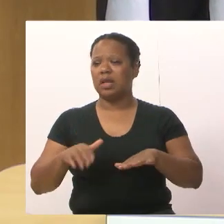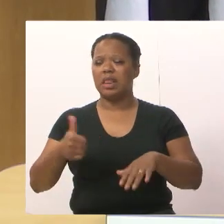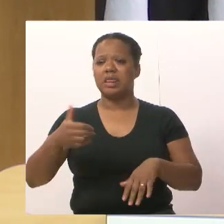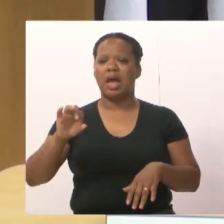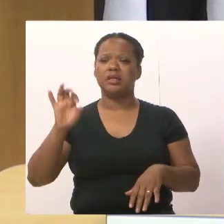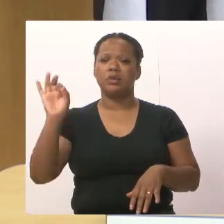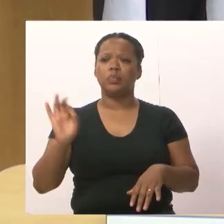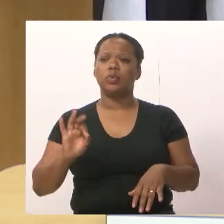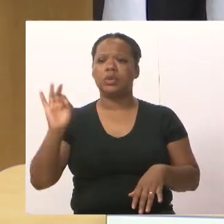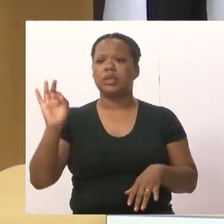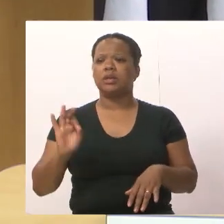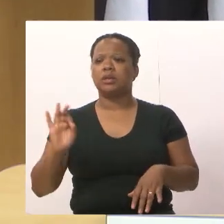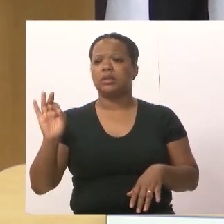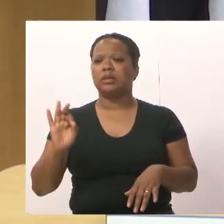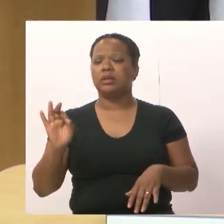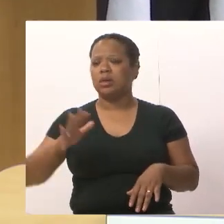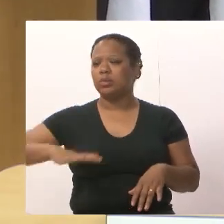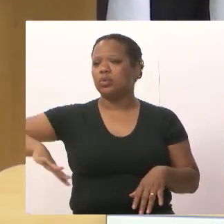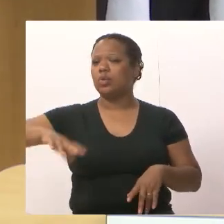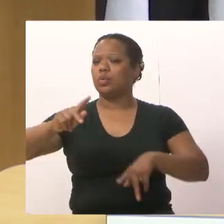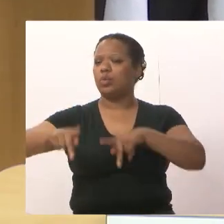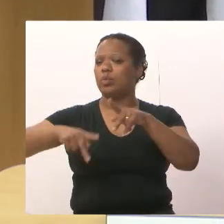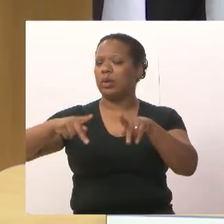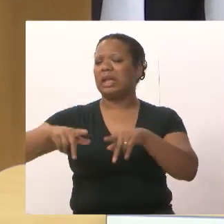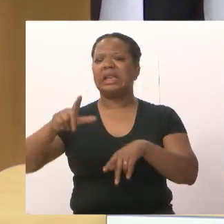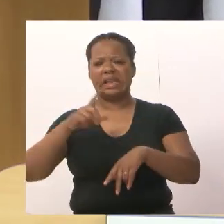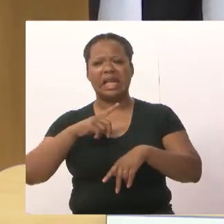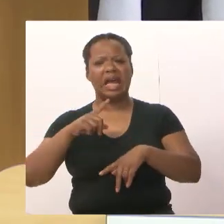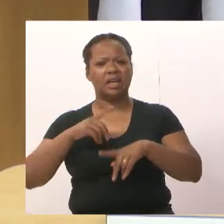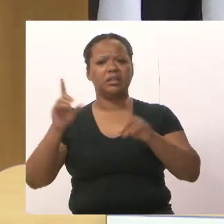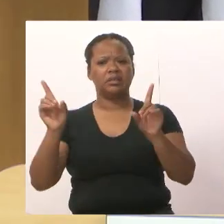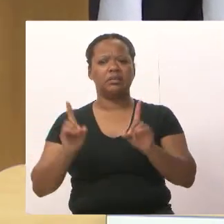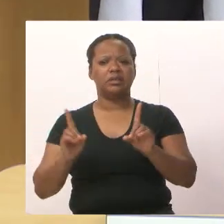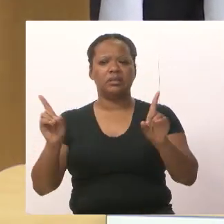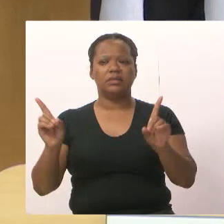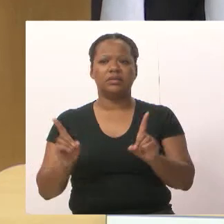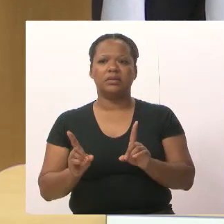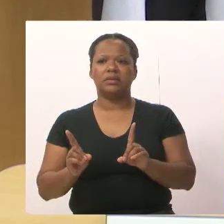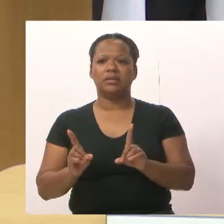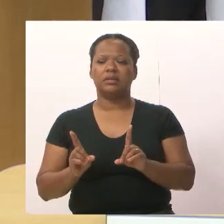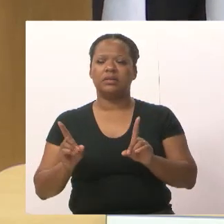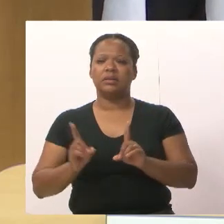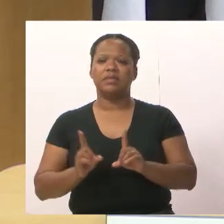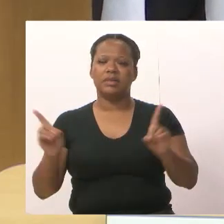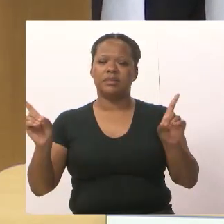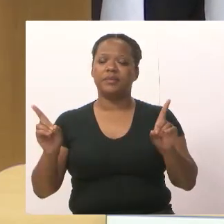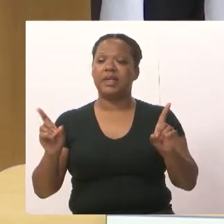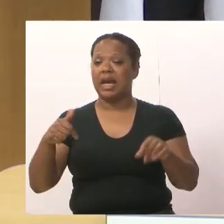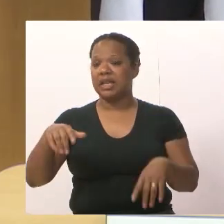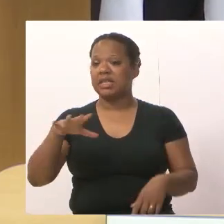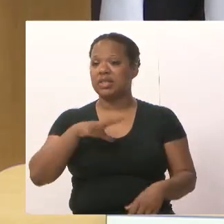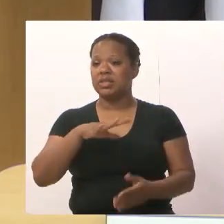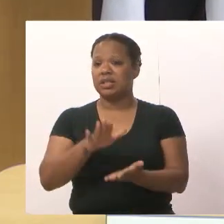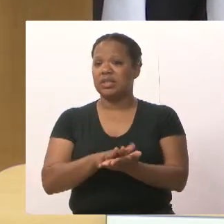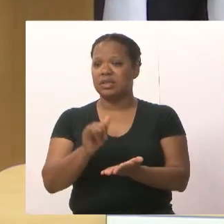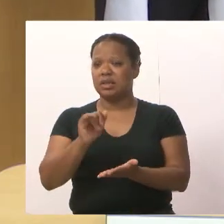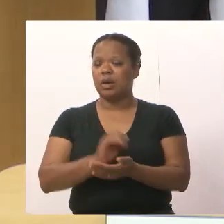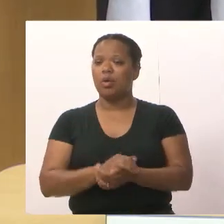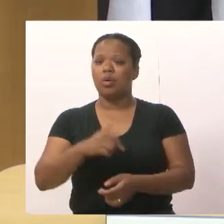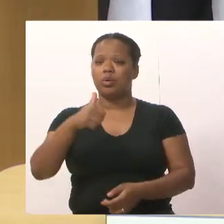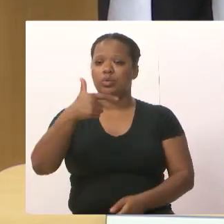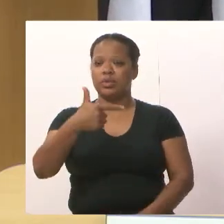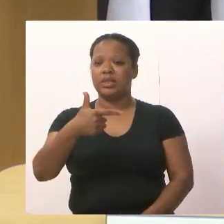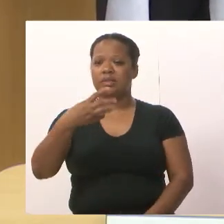10%. 10% da população tem alguma deficiência. Eu vou puxar para a realidade de Jacareí. 230